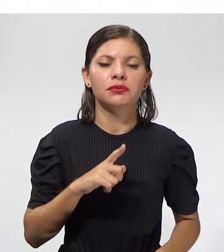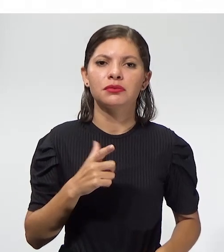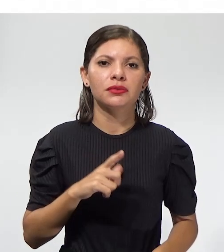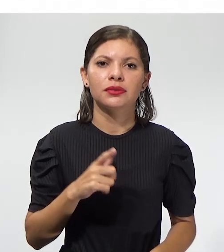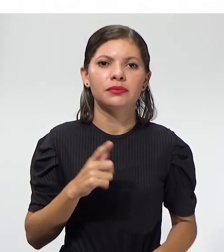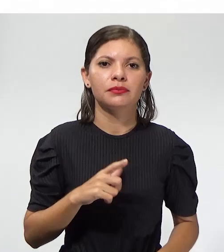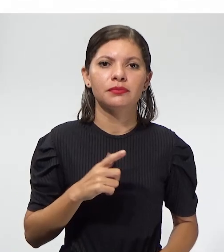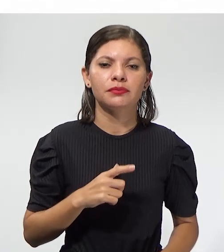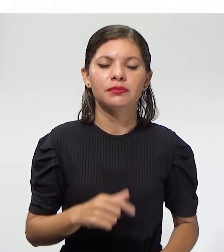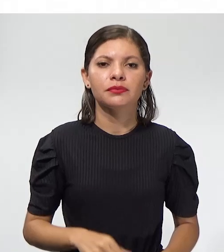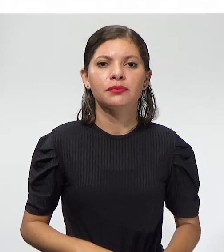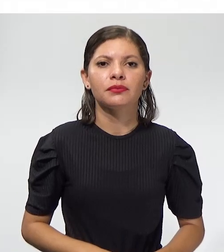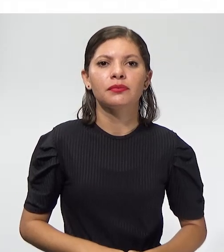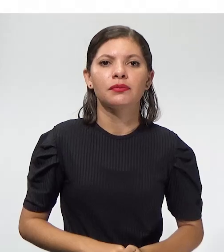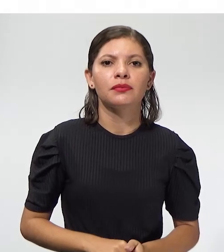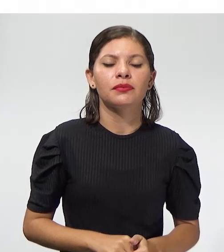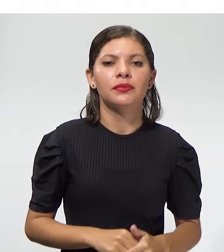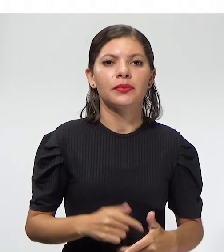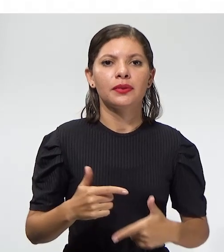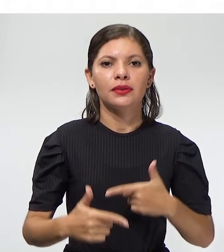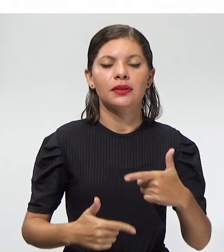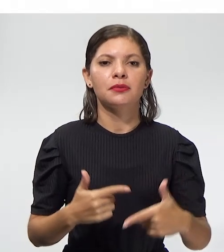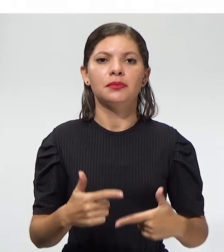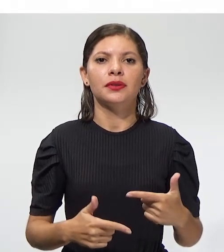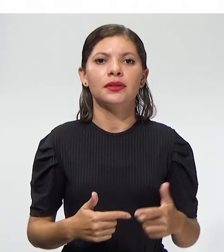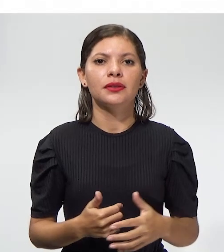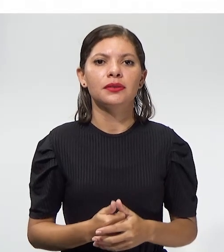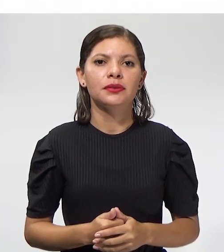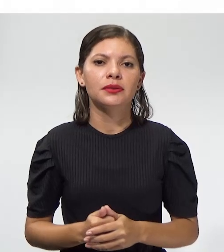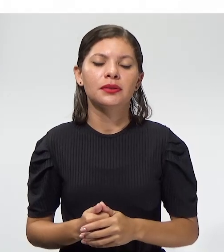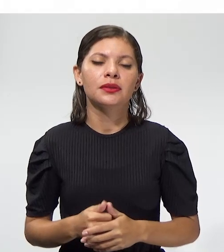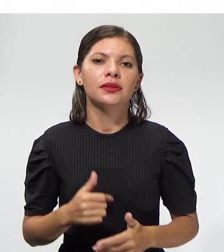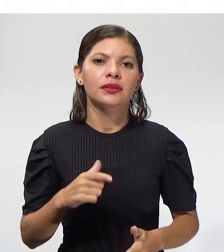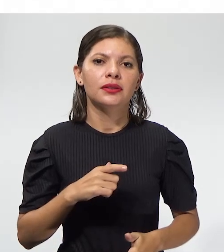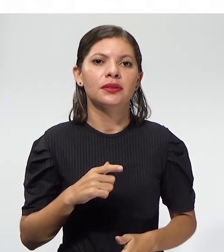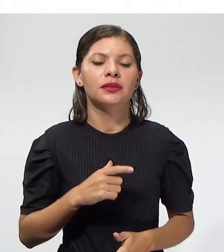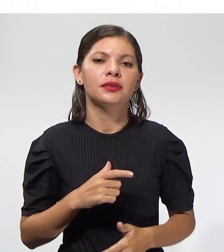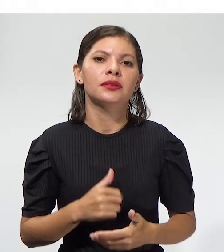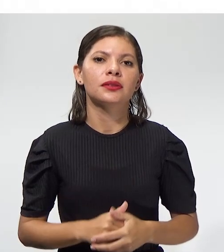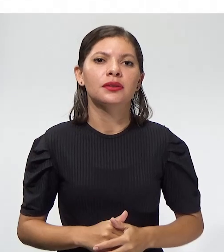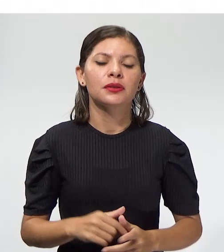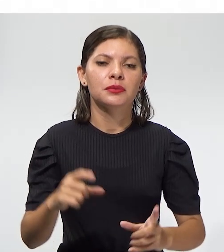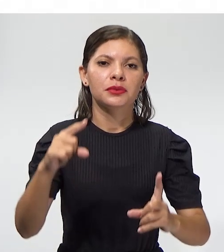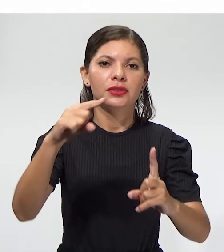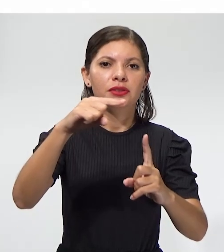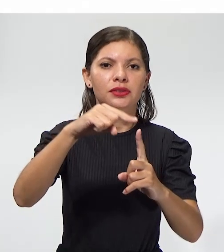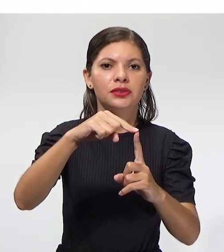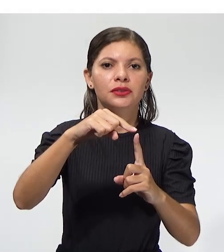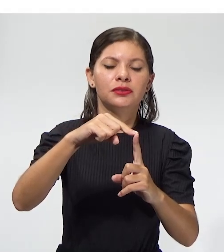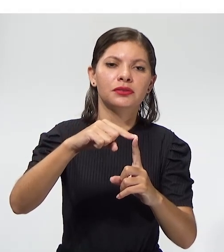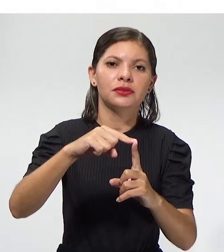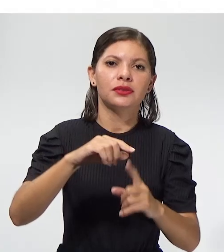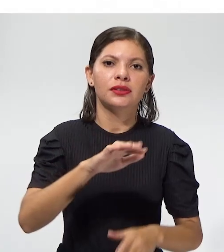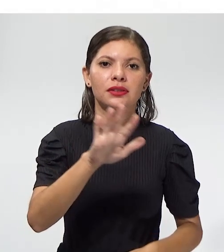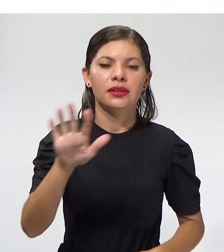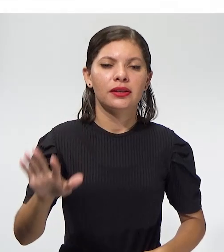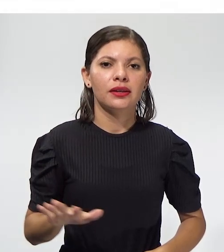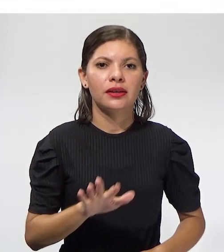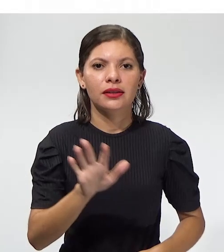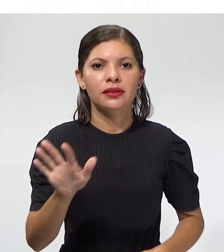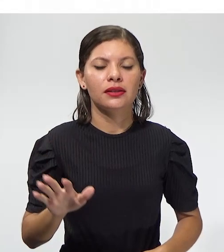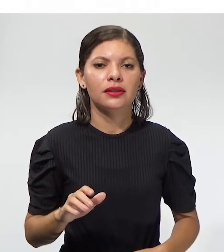necessariamente, eles não têm um objetivo comum. Né? O trabalho pluridisciplinar, ele envolve objetivos muito mais para o